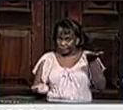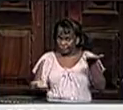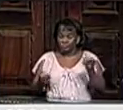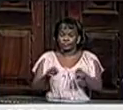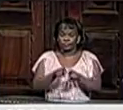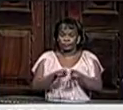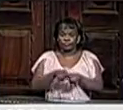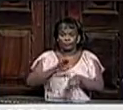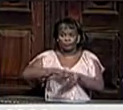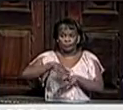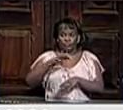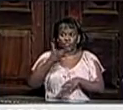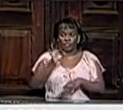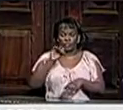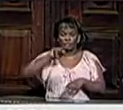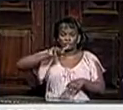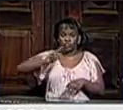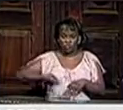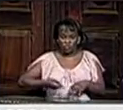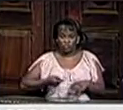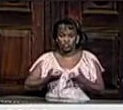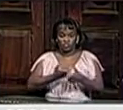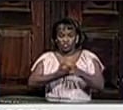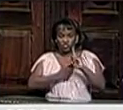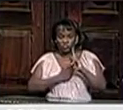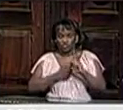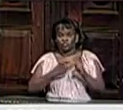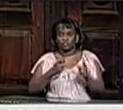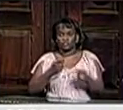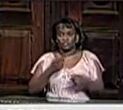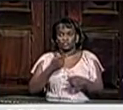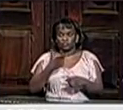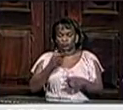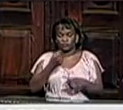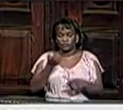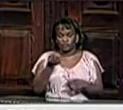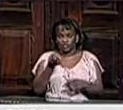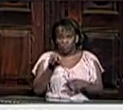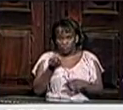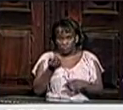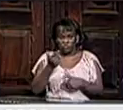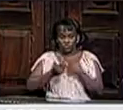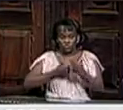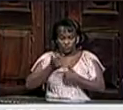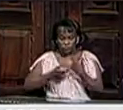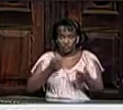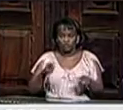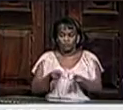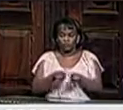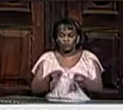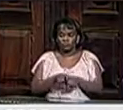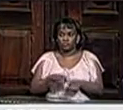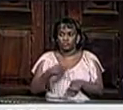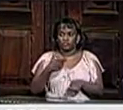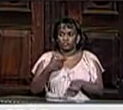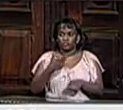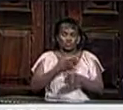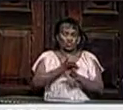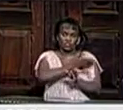bilhões de dívida de exercício de 2016 e também de